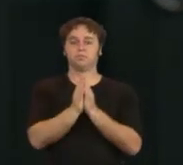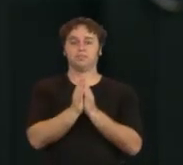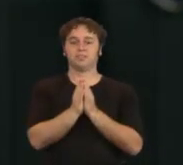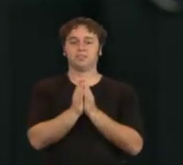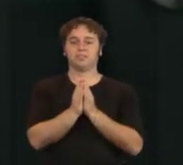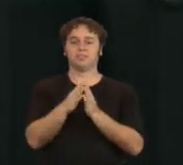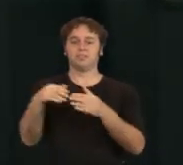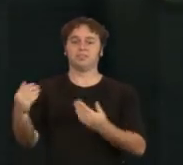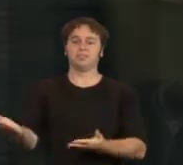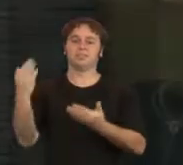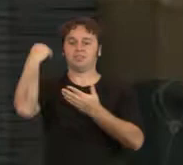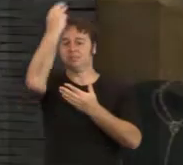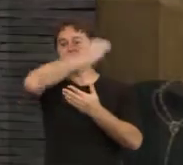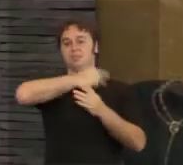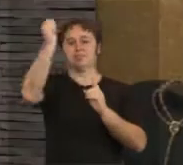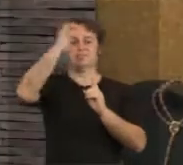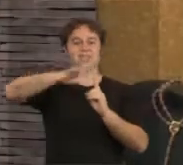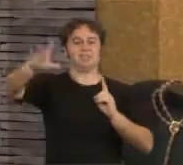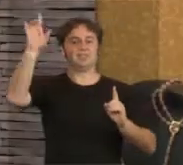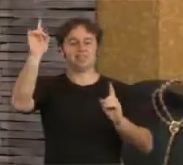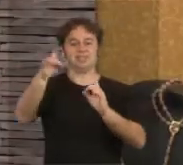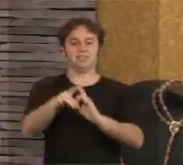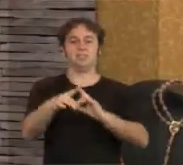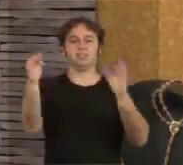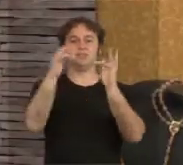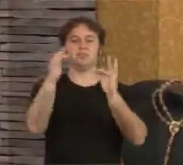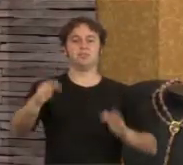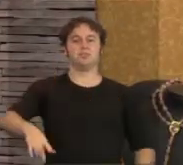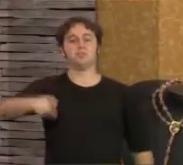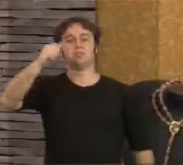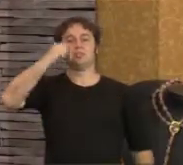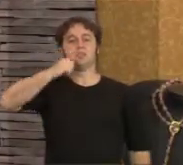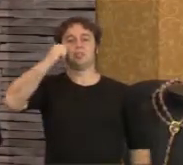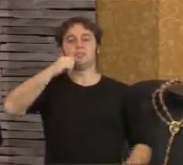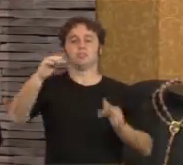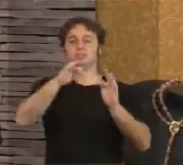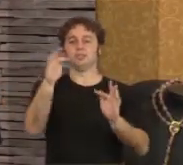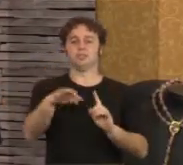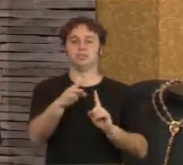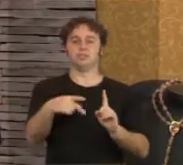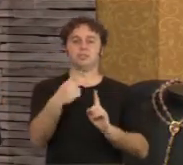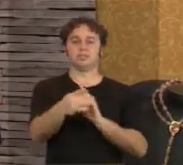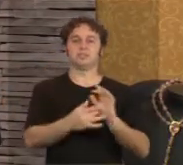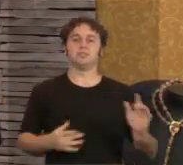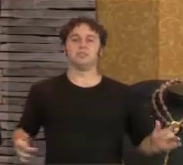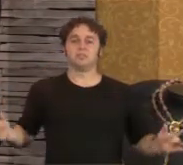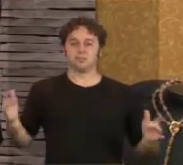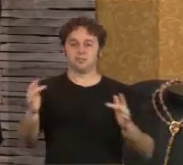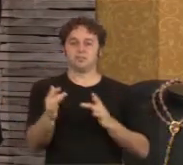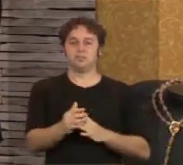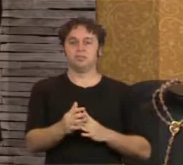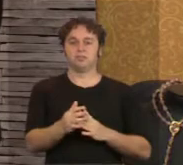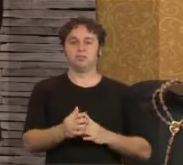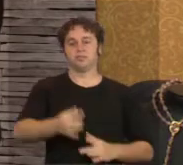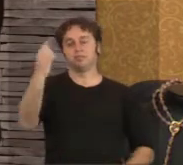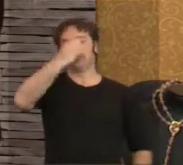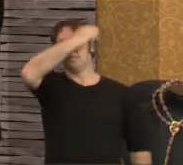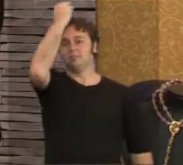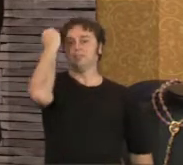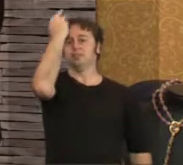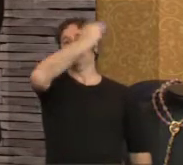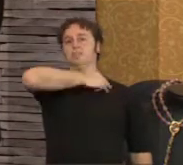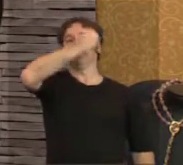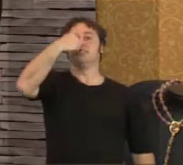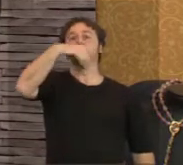nossa morte. Amém. Ave Maria, cheia de graça, o Senhor é convosco. Bendita sois vós entre as mulheres, e bendito é o fruto do